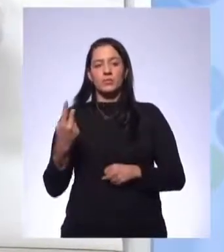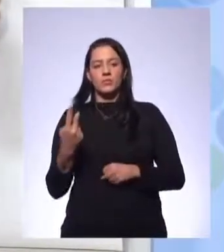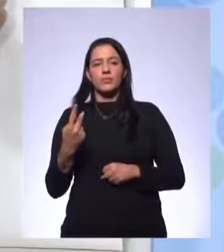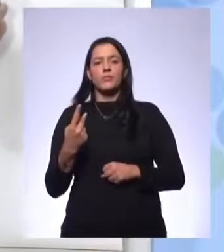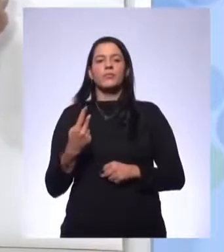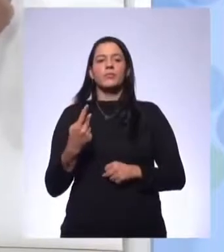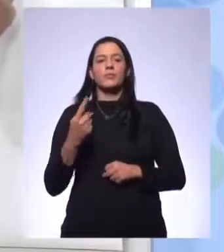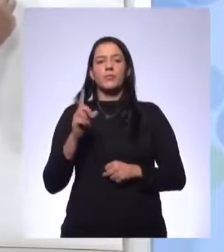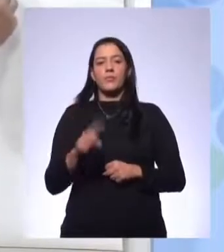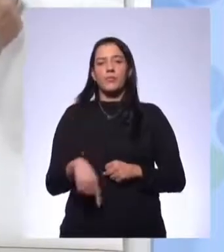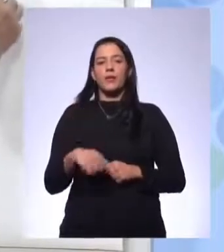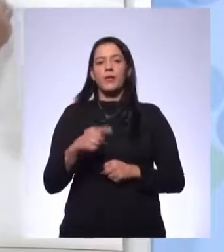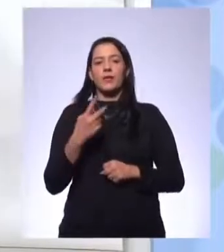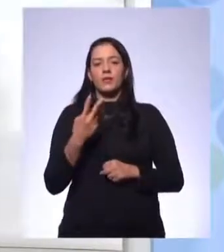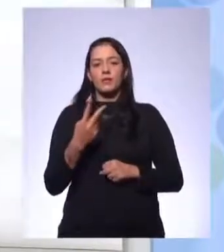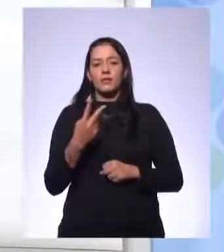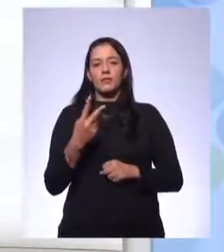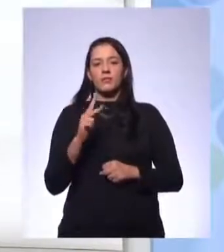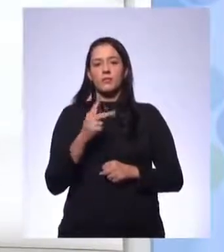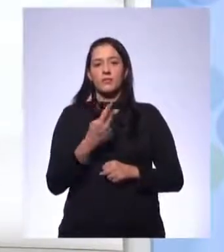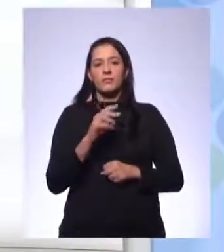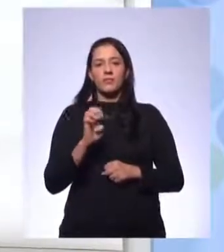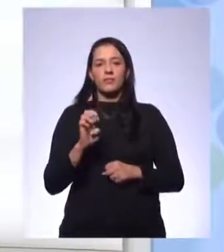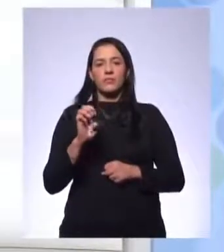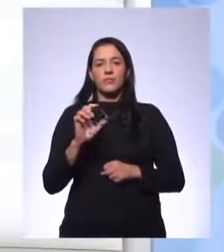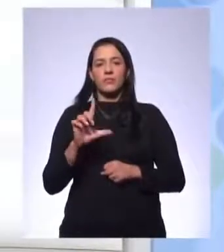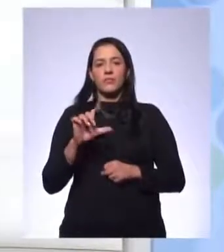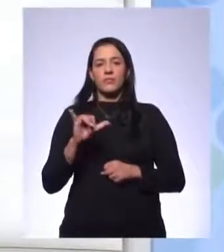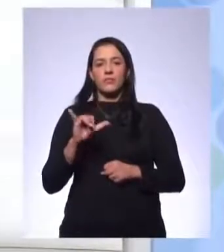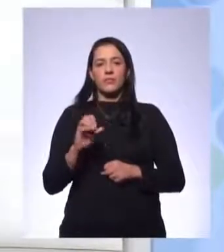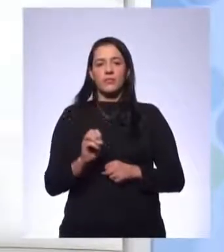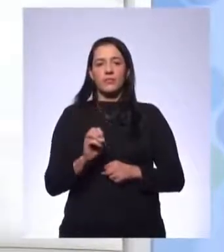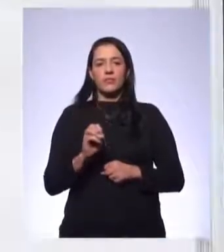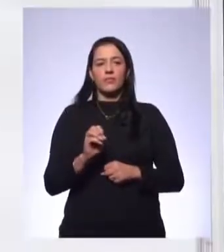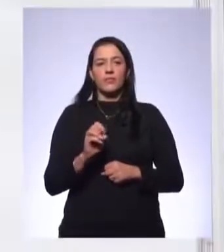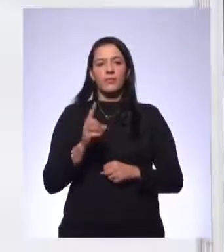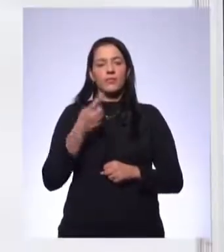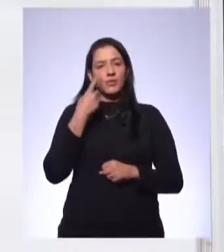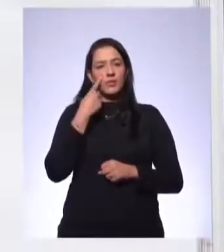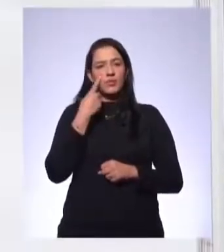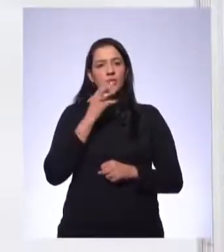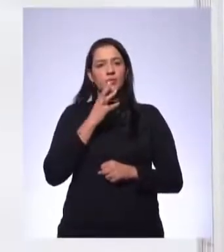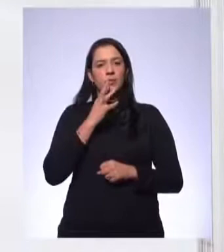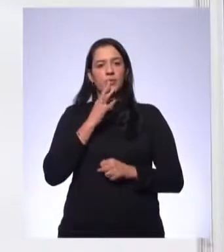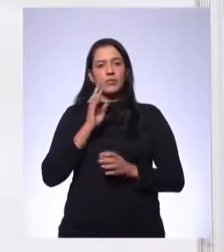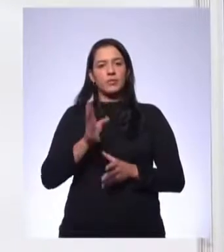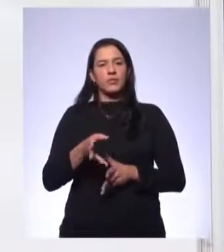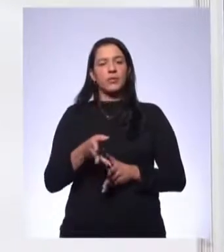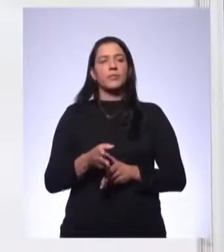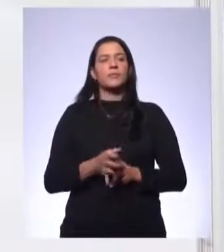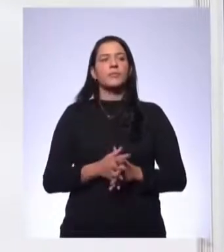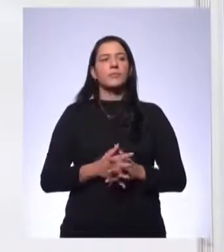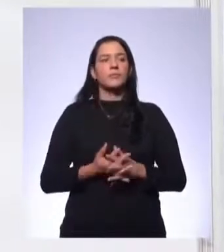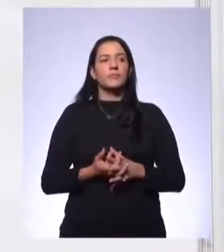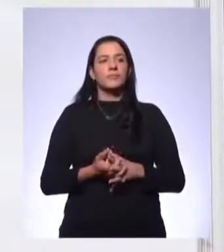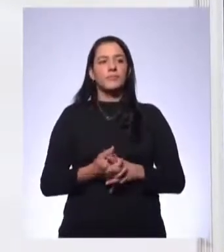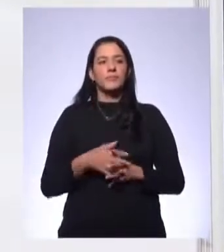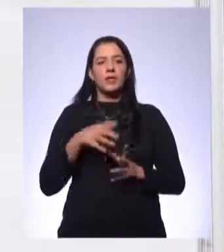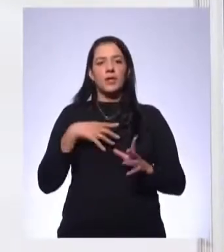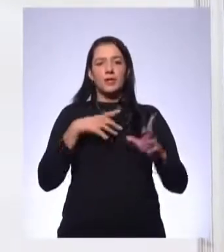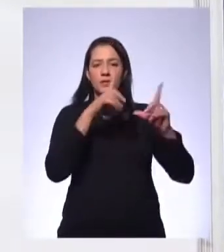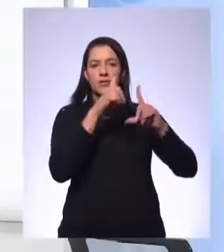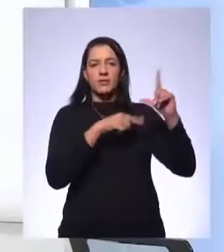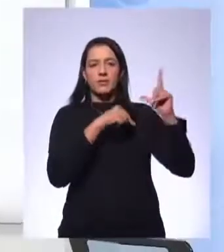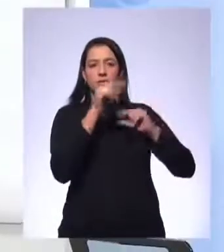você forma aqui o elemento número 2, que é o hélio. Não sei se você já ouviu falar disso, Félix, mas as